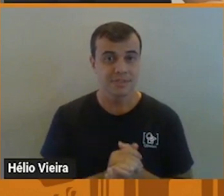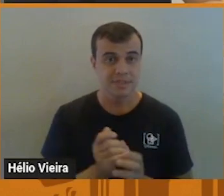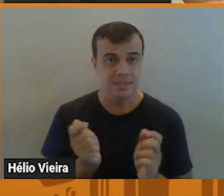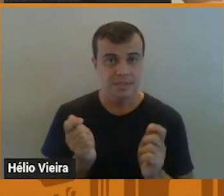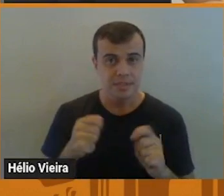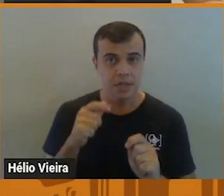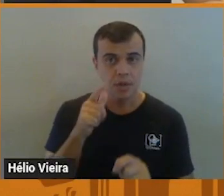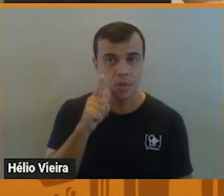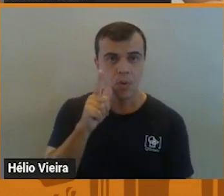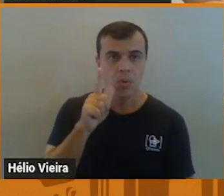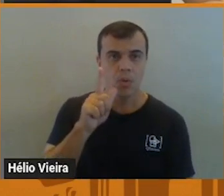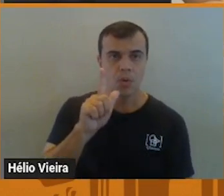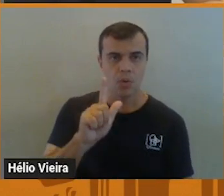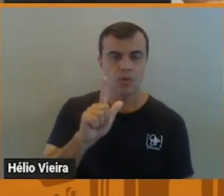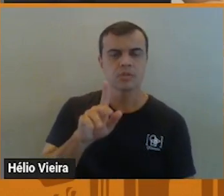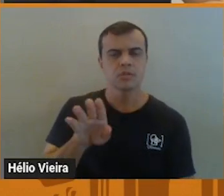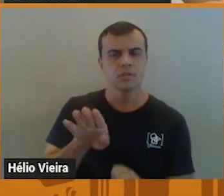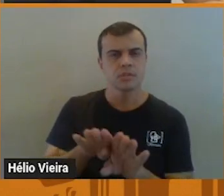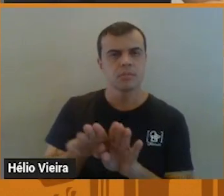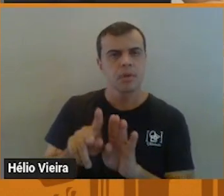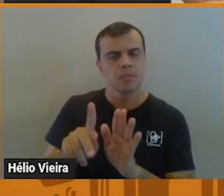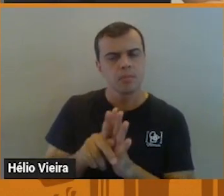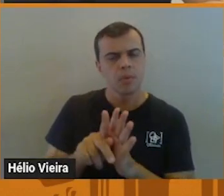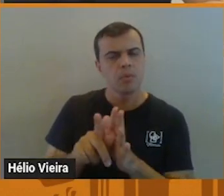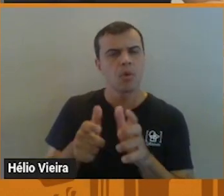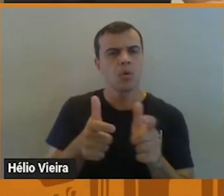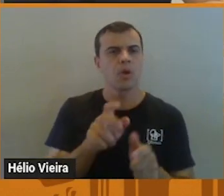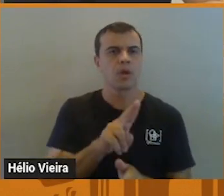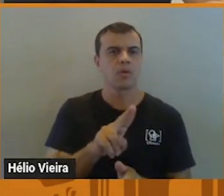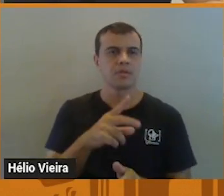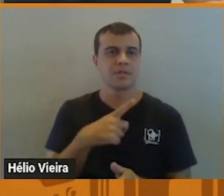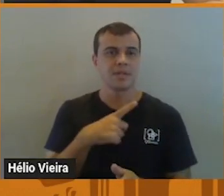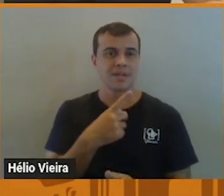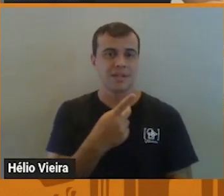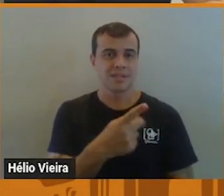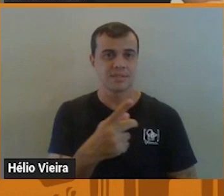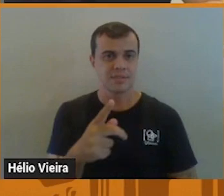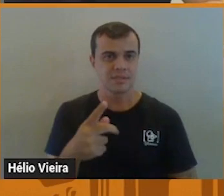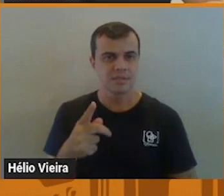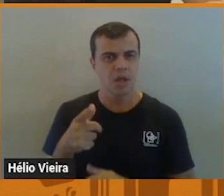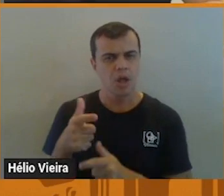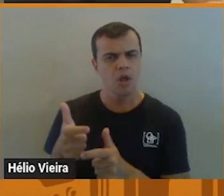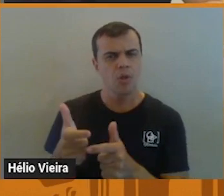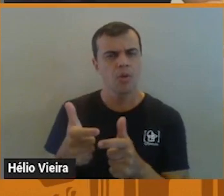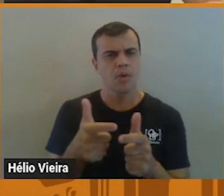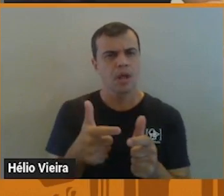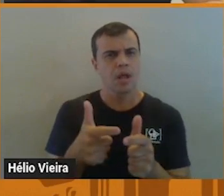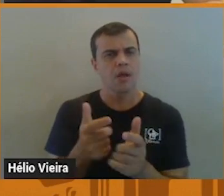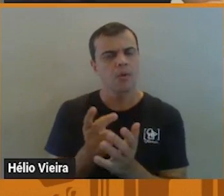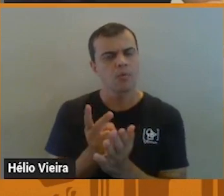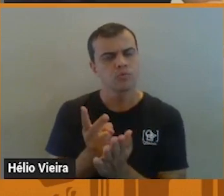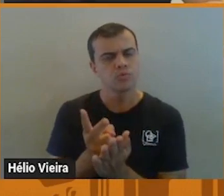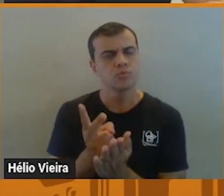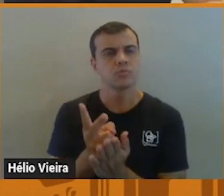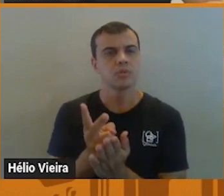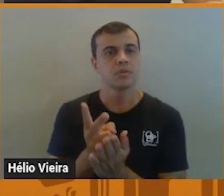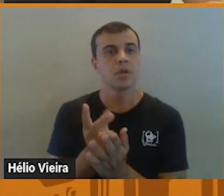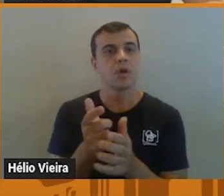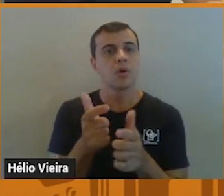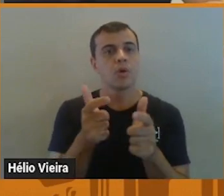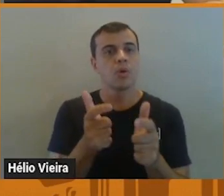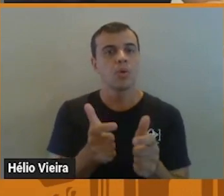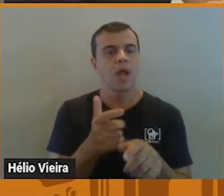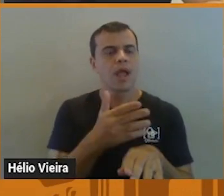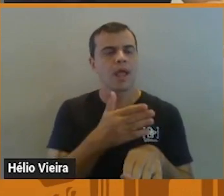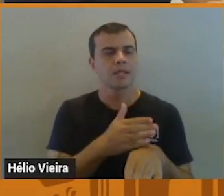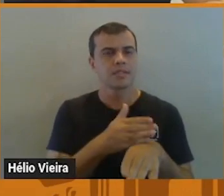eles possam também se apropriar desses lugares, porque esses lugares, eles continuam sendo lugares de exercício